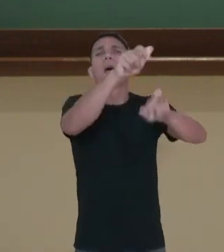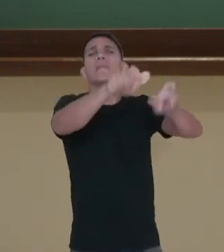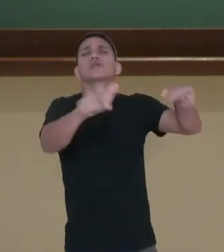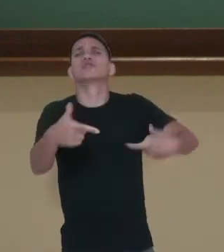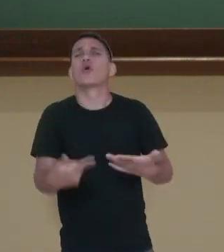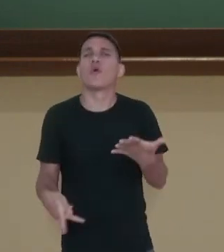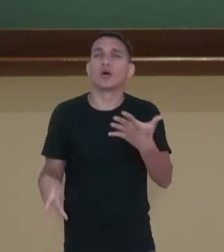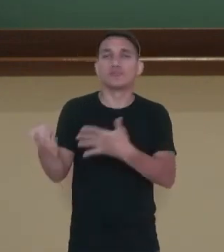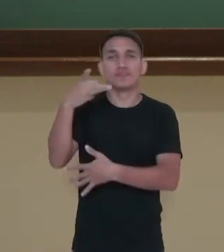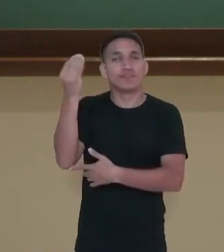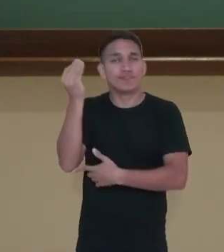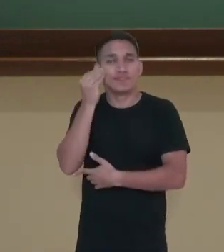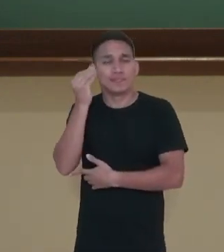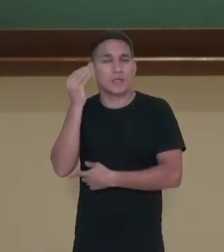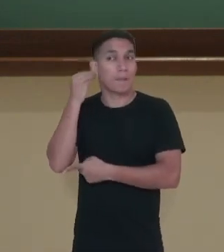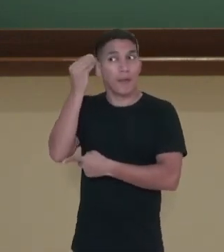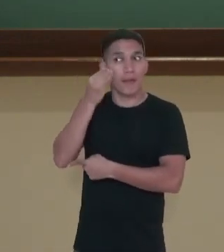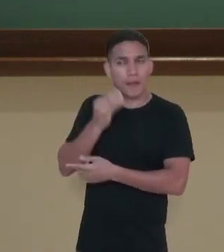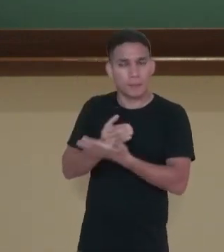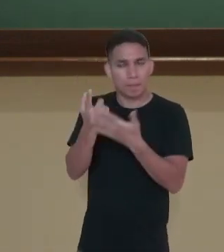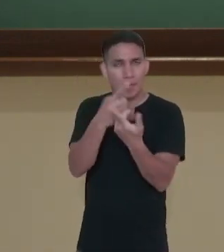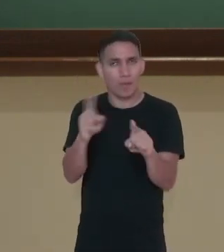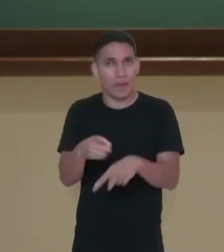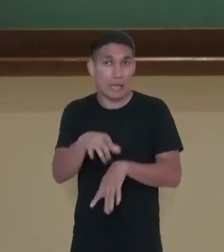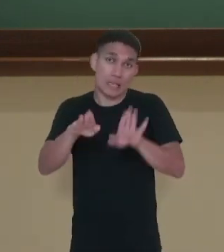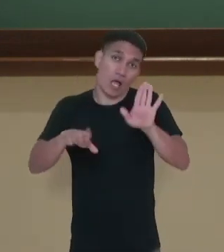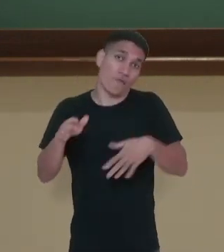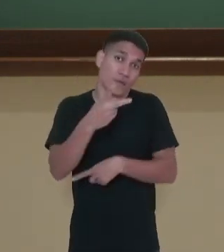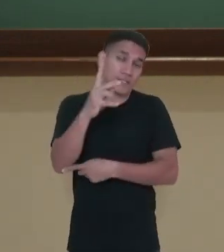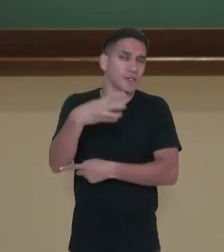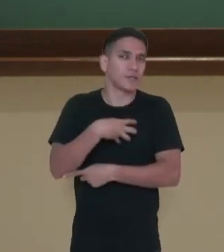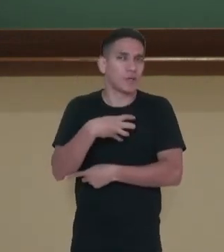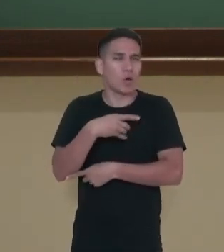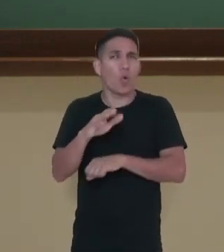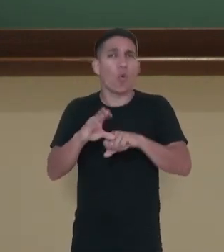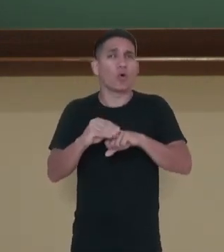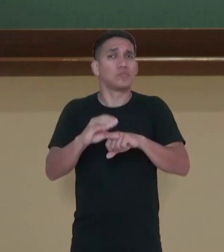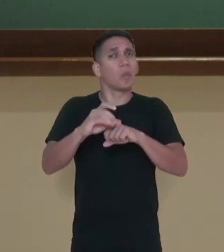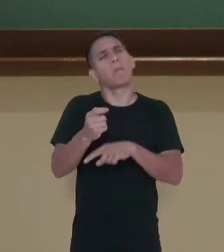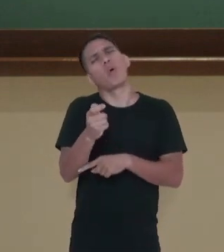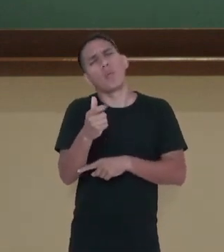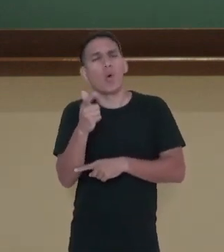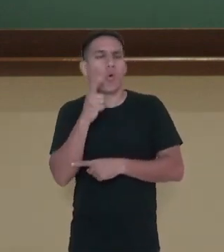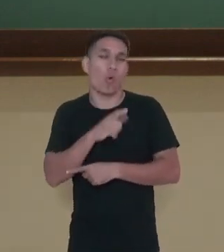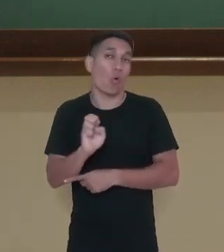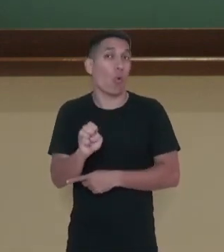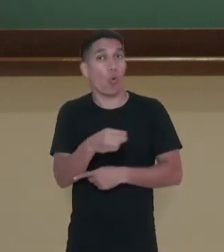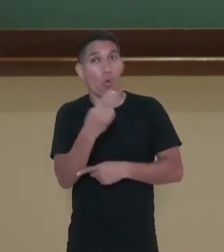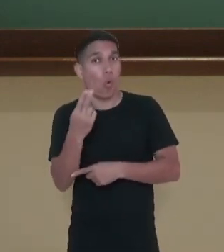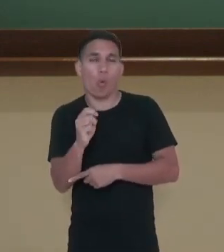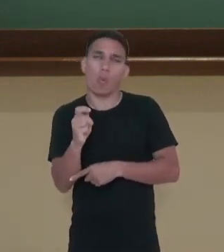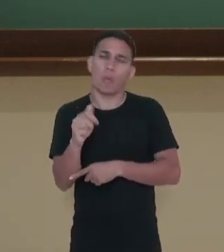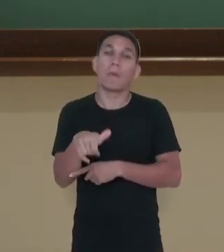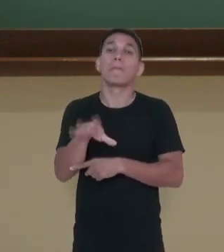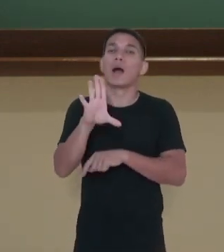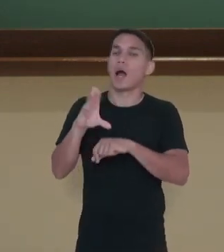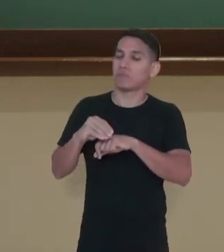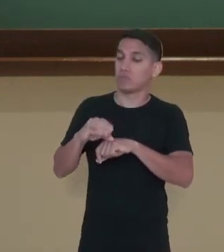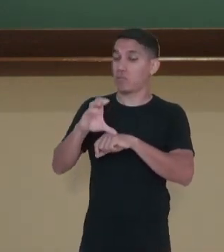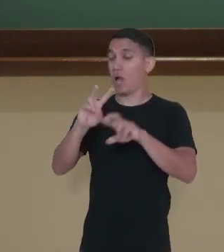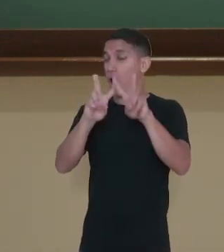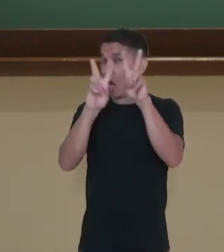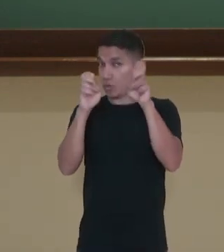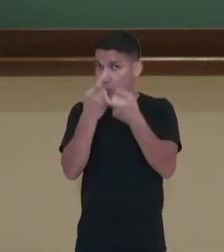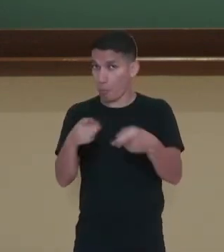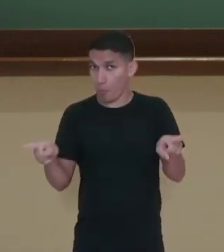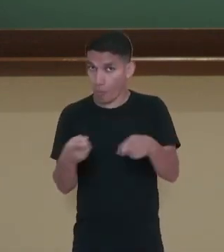música experimental e quem sabe, a partir do seu mínimo conhecimento sobre música ou um pouco de conhecimento sobre música,